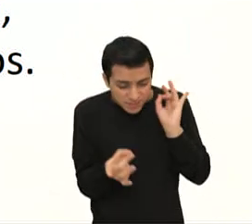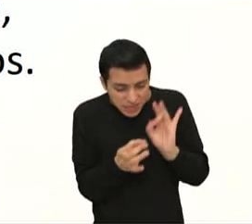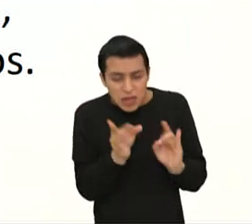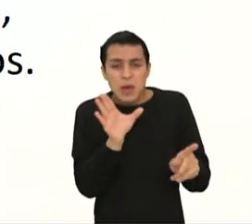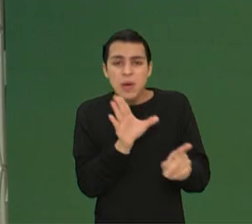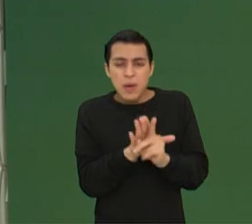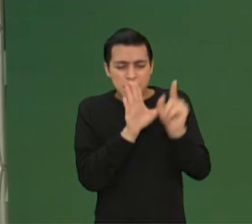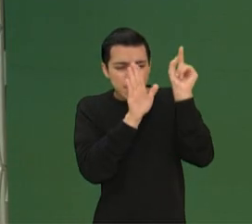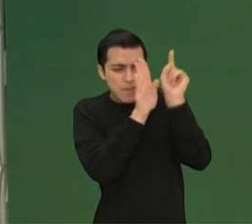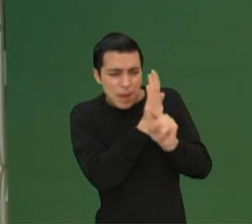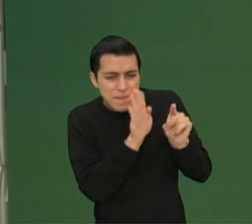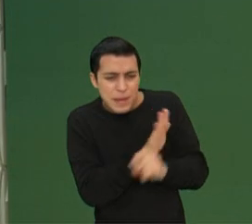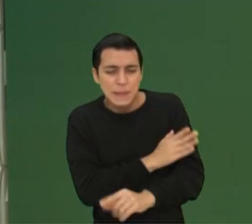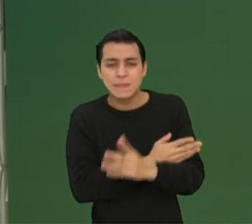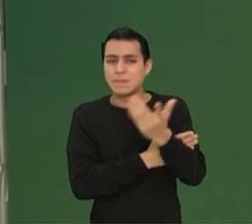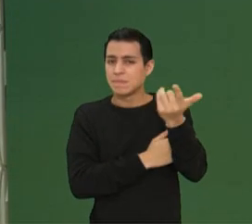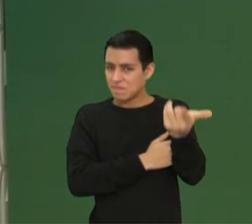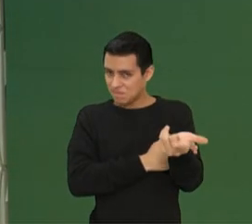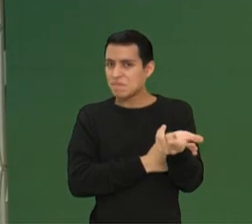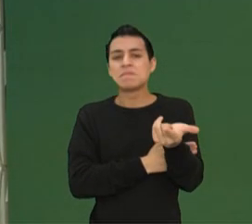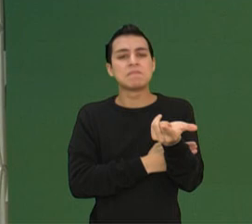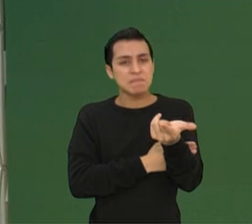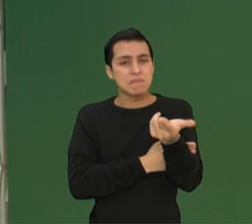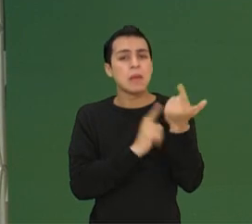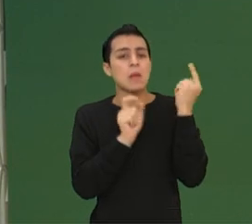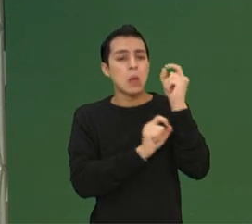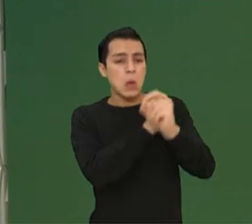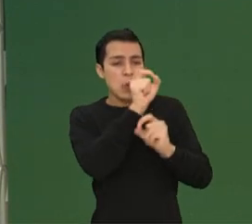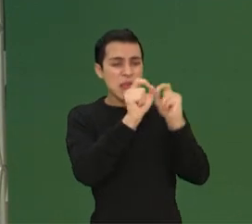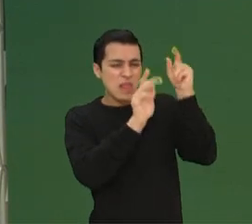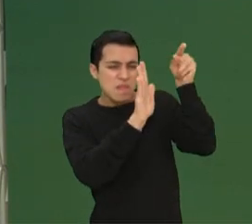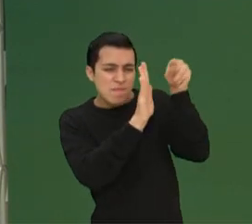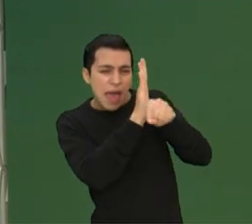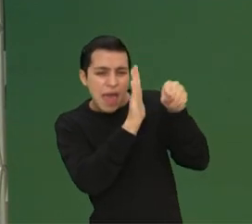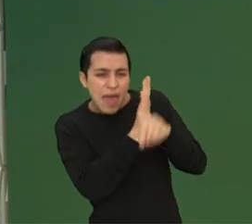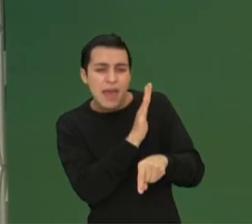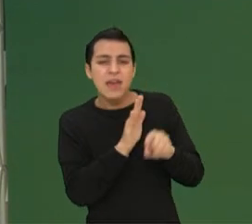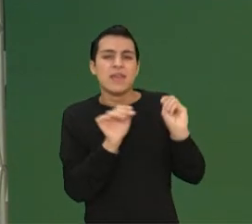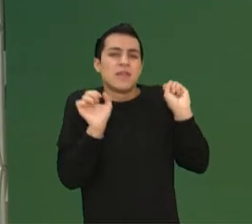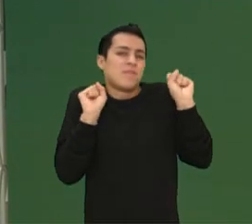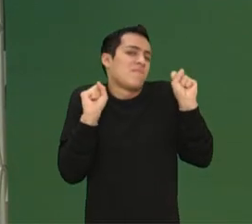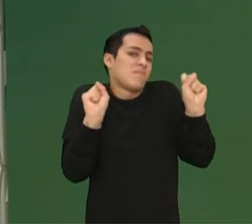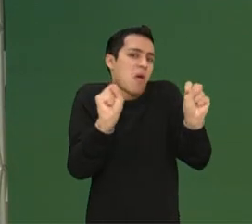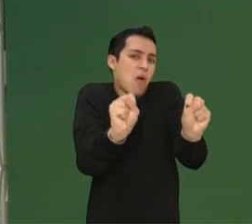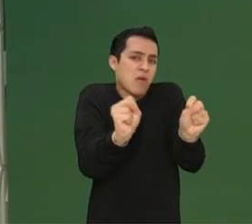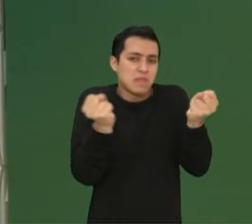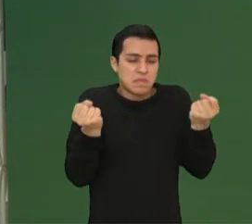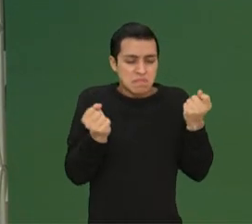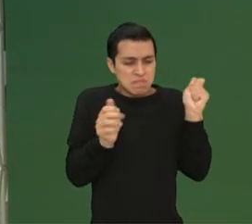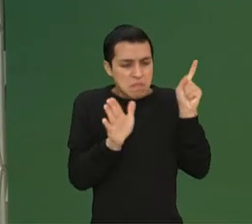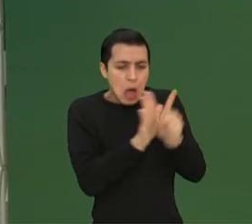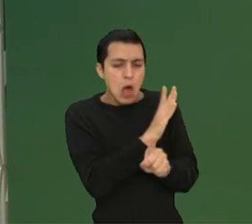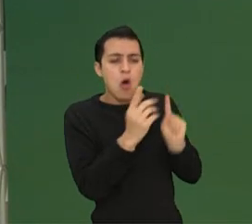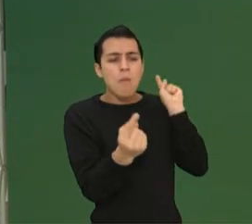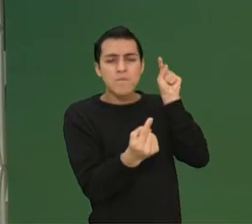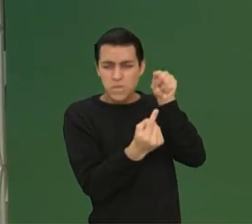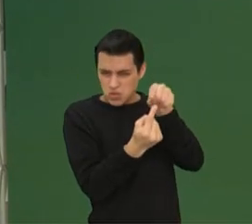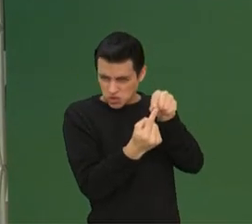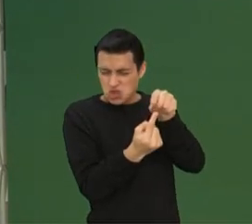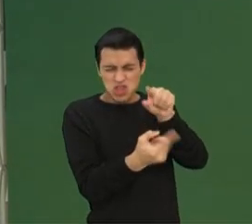específicos. Certo? Então, uma enquete, ela pode ser com perguntas